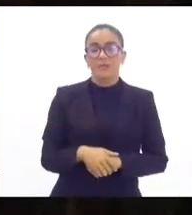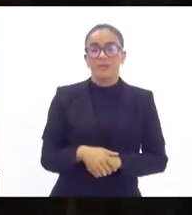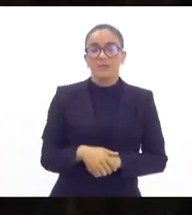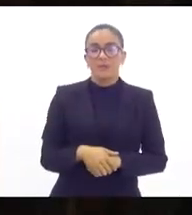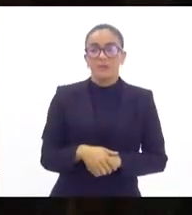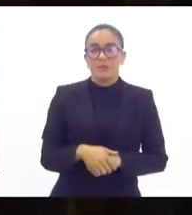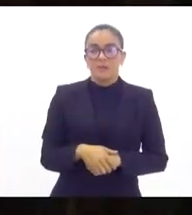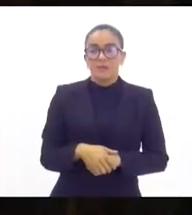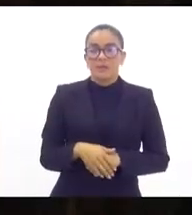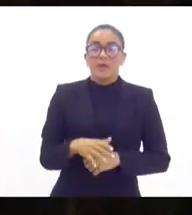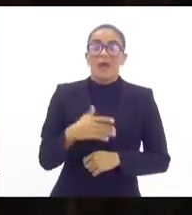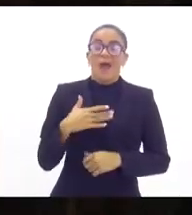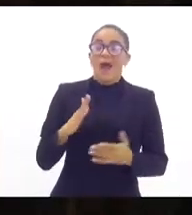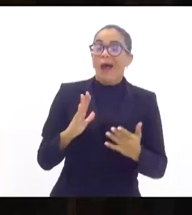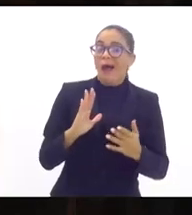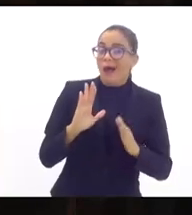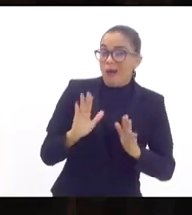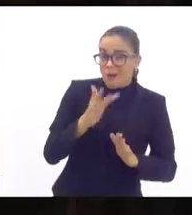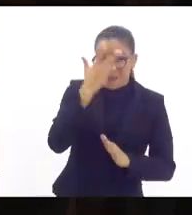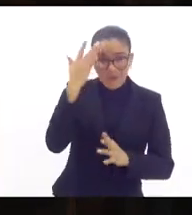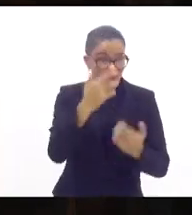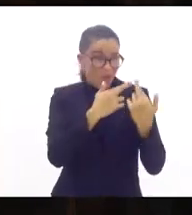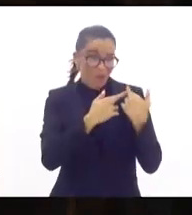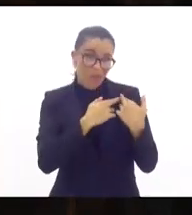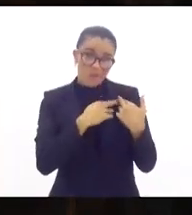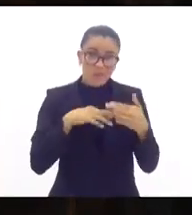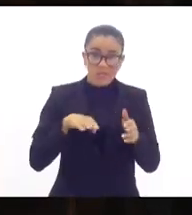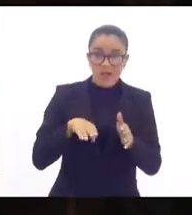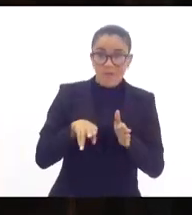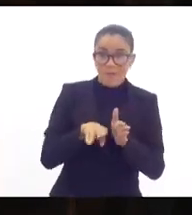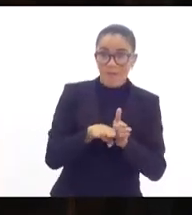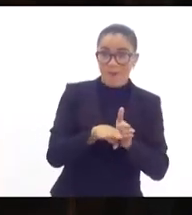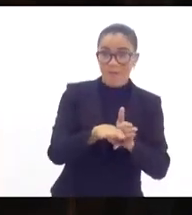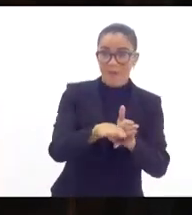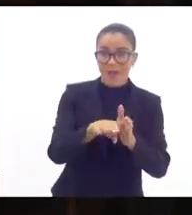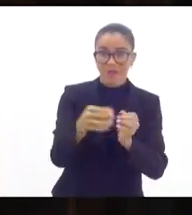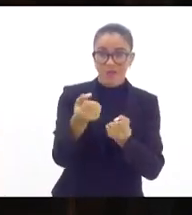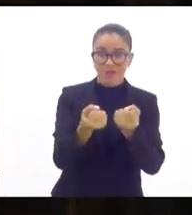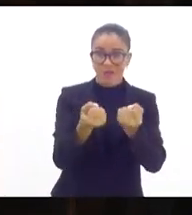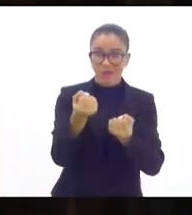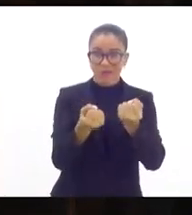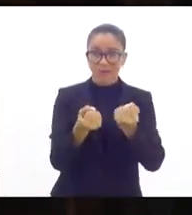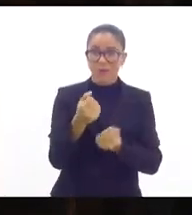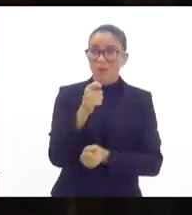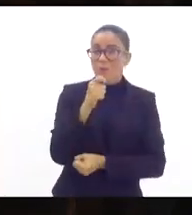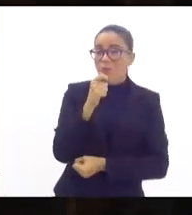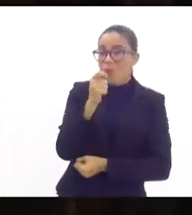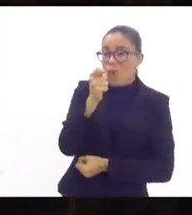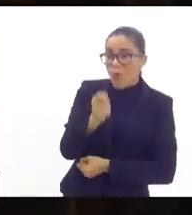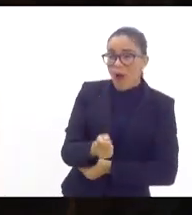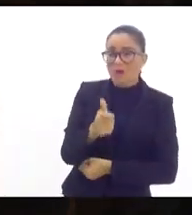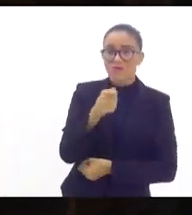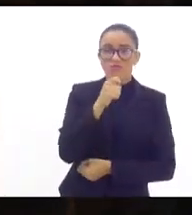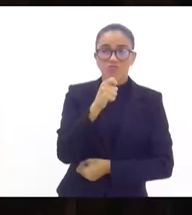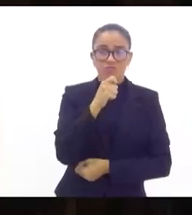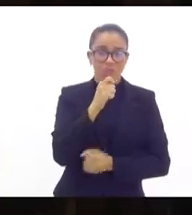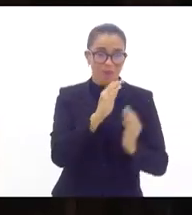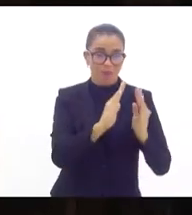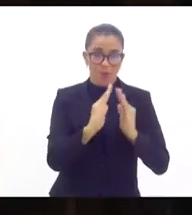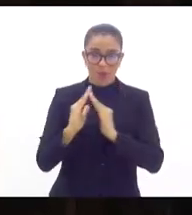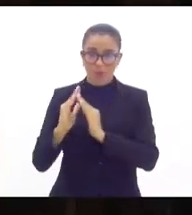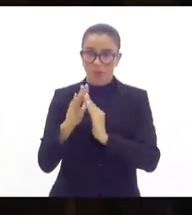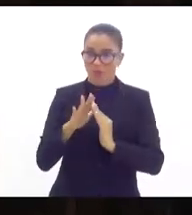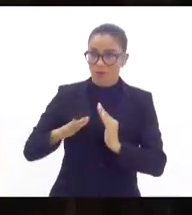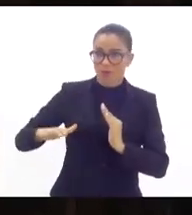acontece que os flanelinhas tomaram conta Se você prestar atenção quase não tem morador da redondeza né